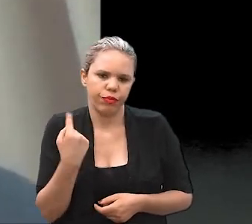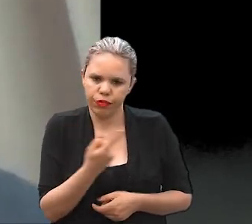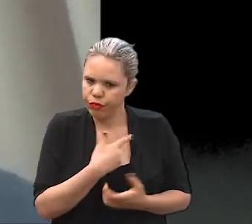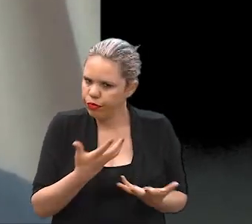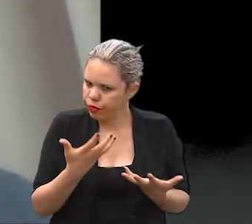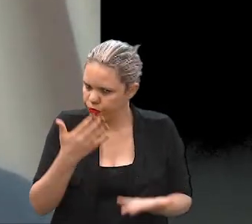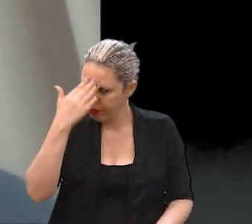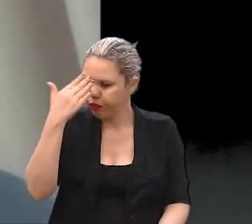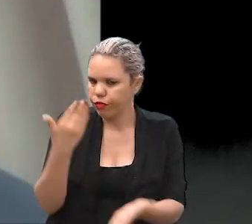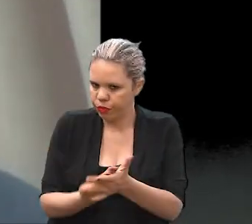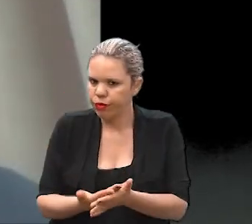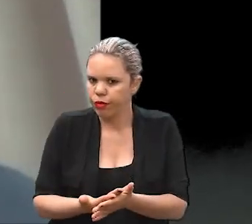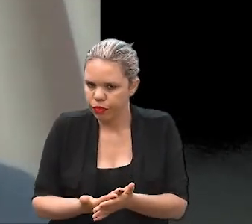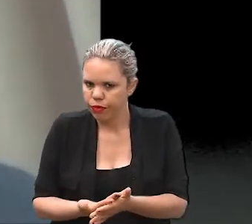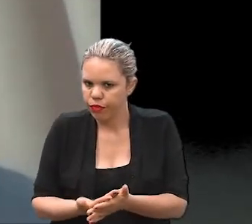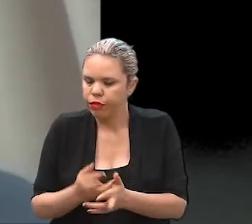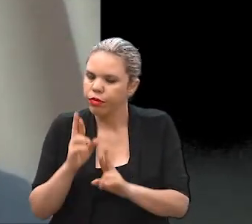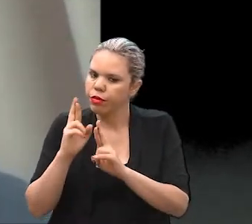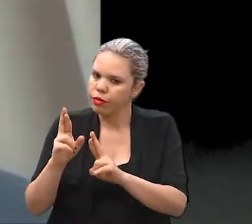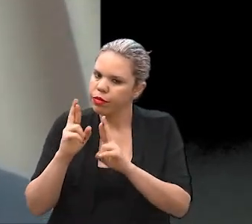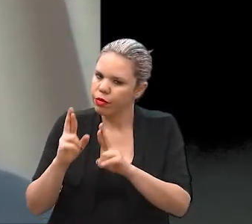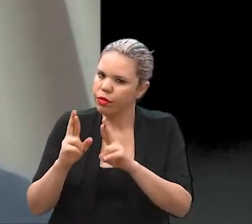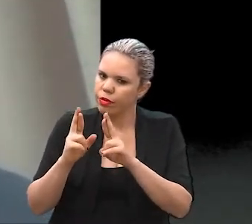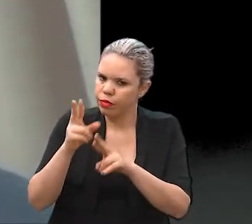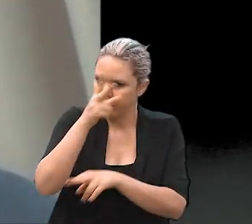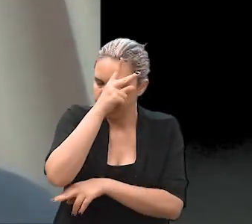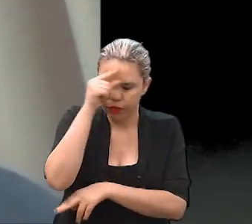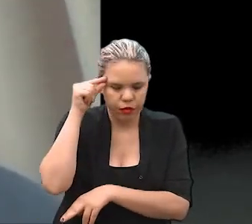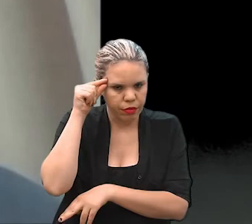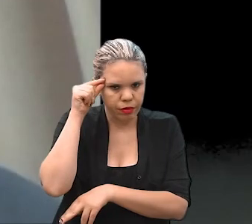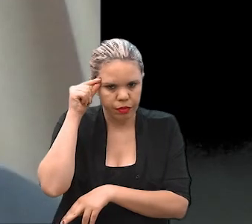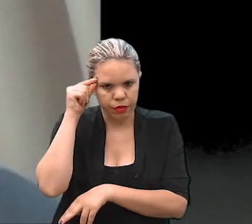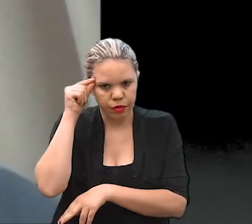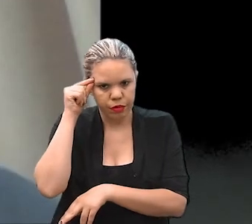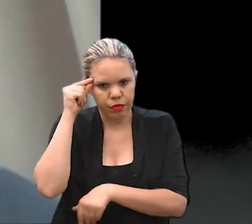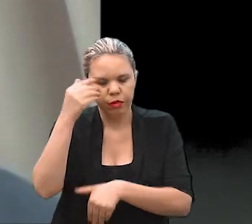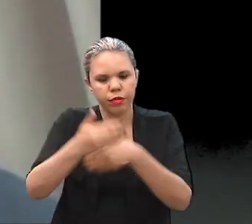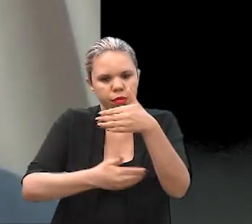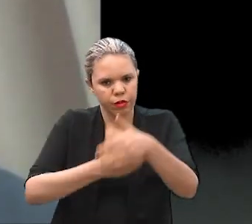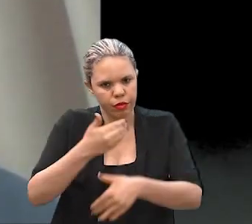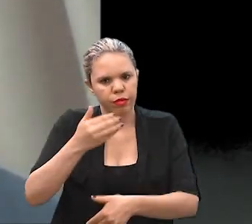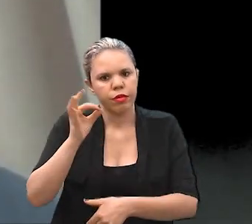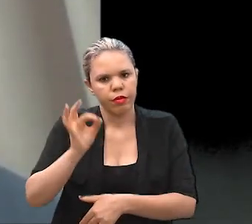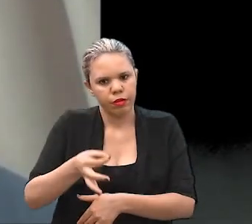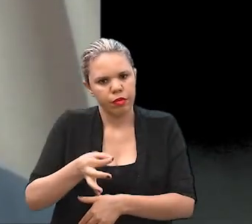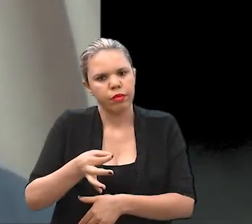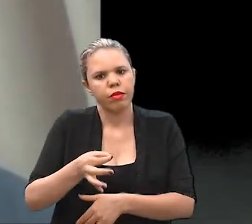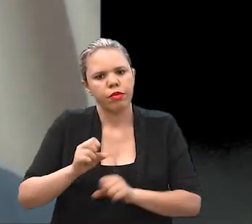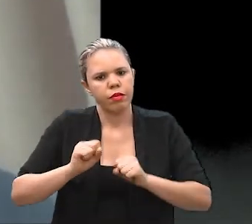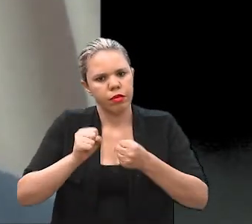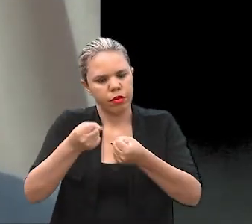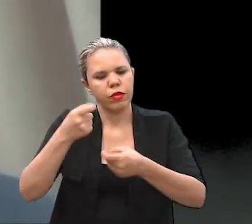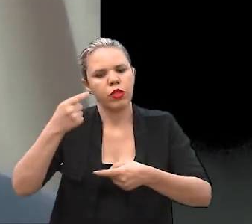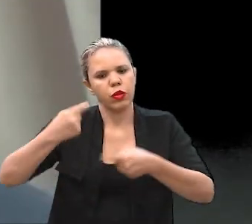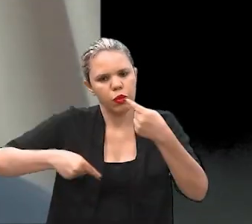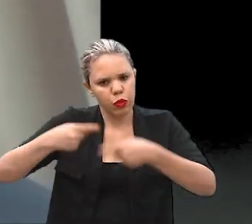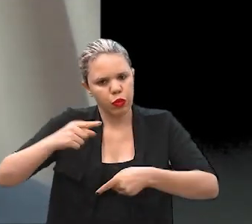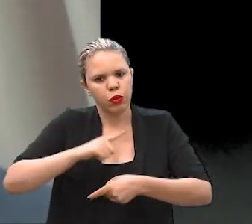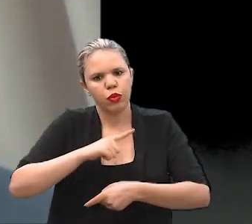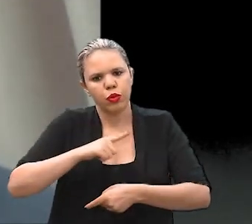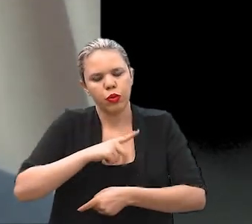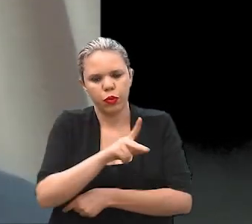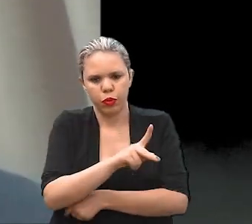queremos acreditar, esperamos que o prefeito faça valer a força política que ele tem